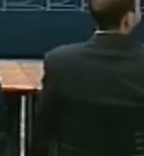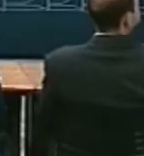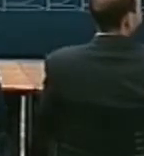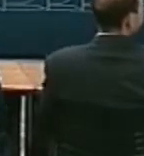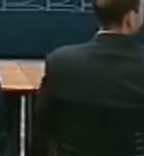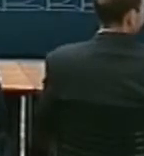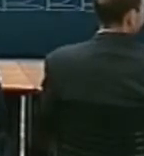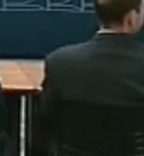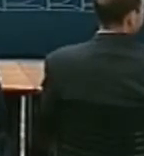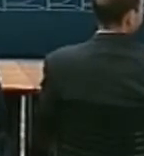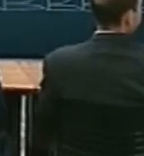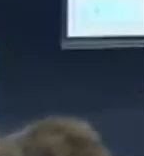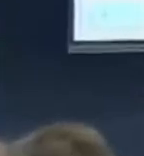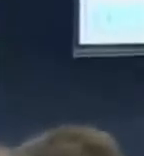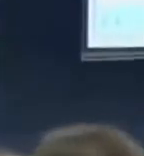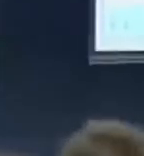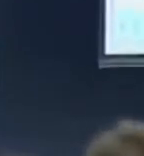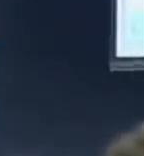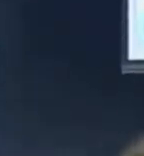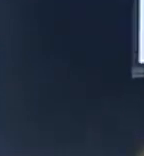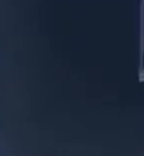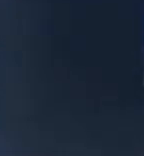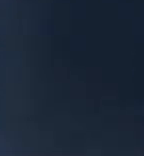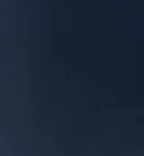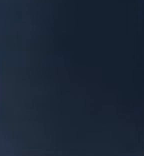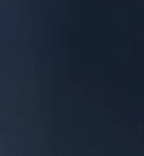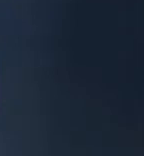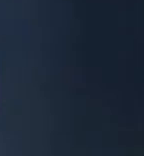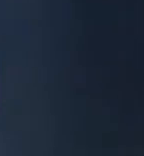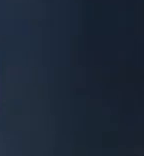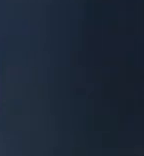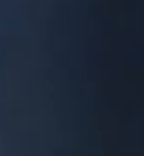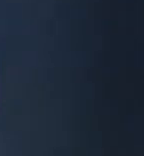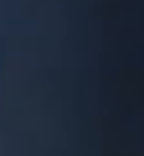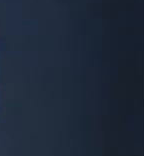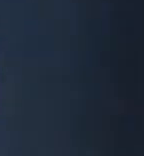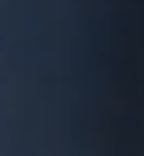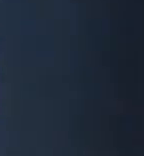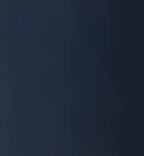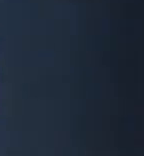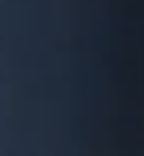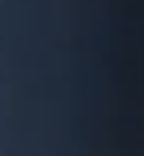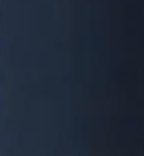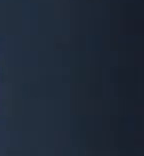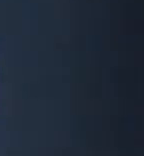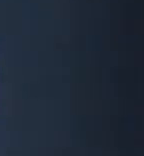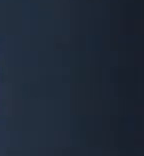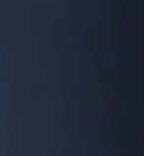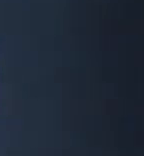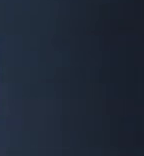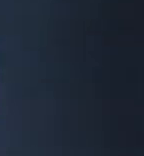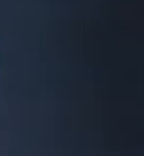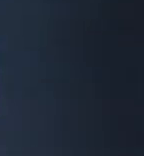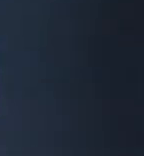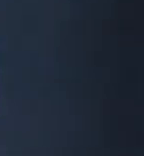a raça de um passeio no parque pegar